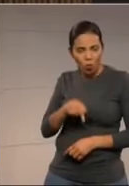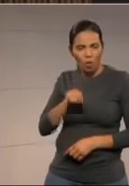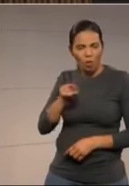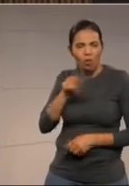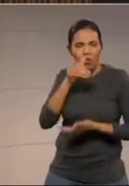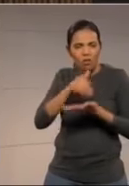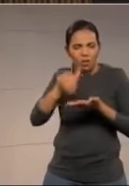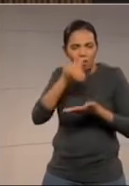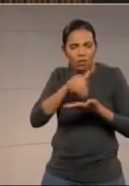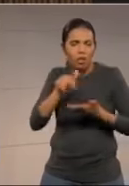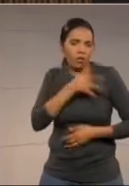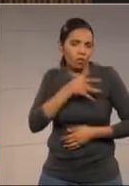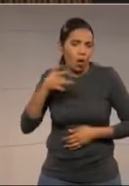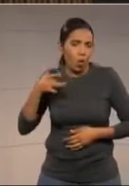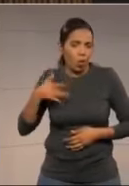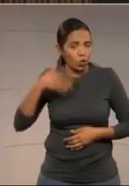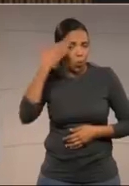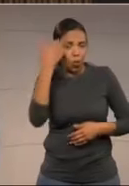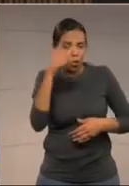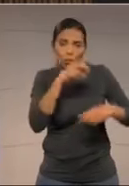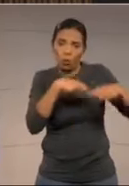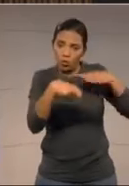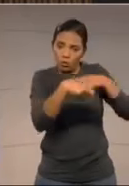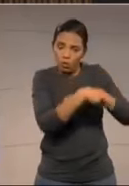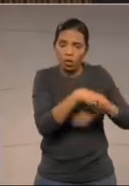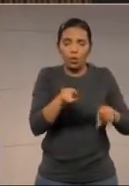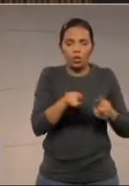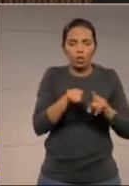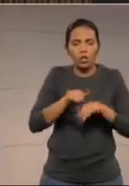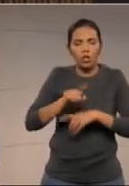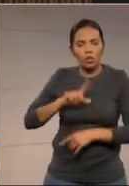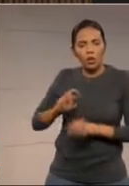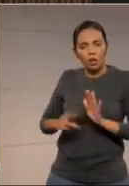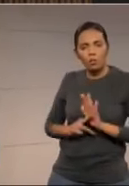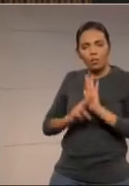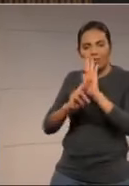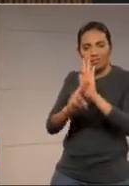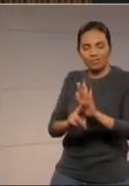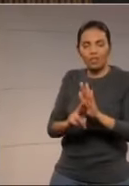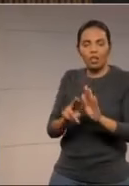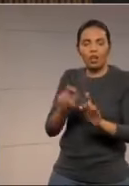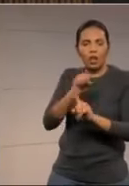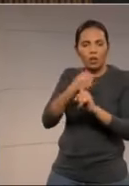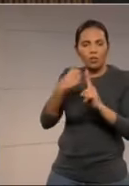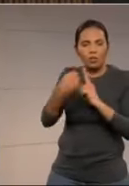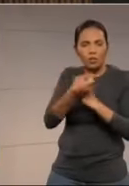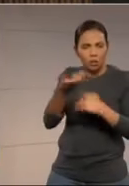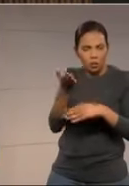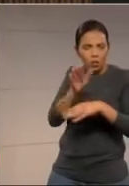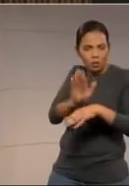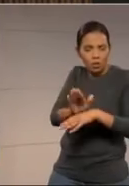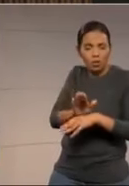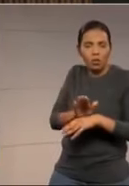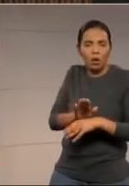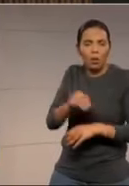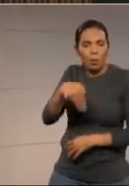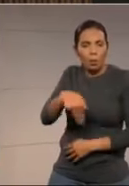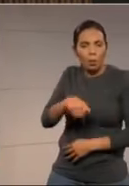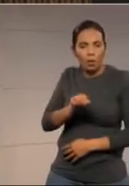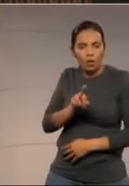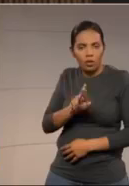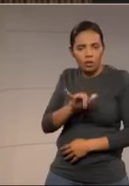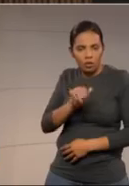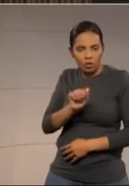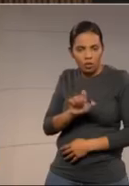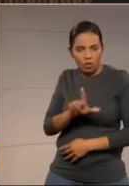cidade de Curitiba, a Simone Gomes, representante do Conselho Estadual de Assistência Social, a Maria Leonina